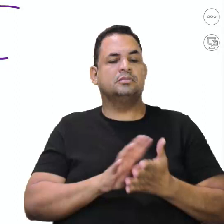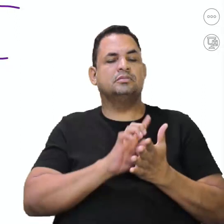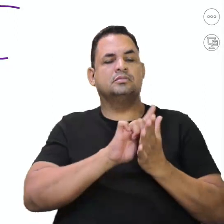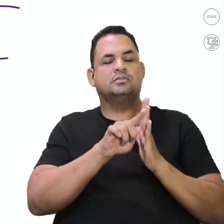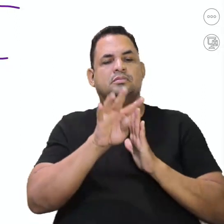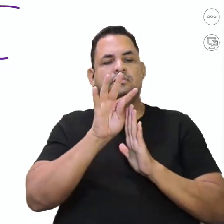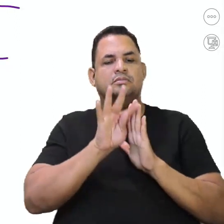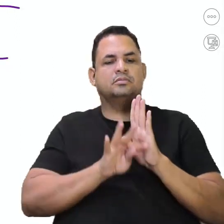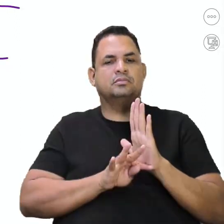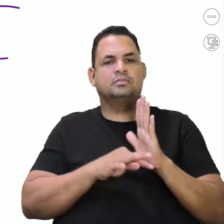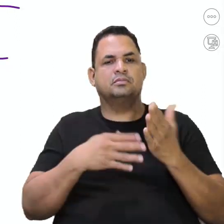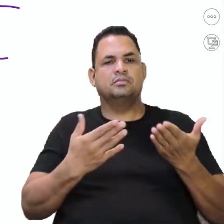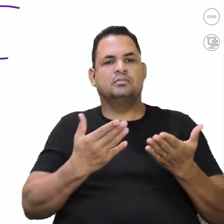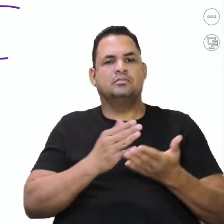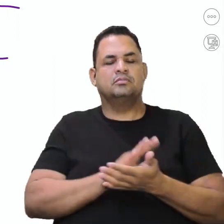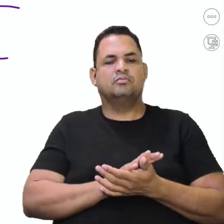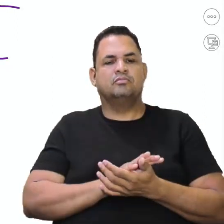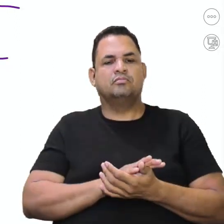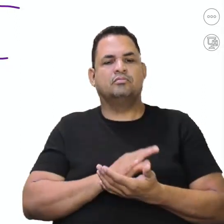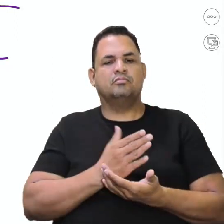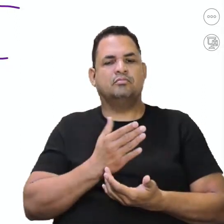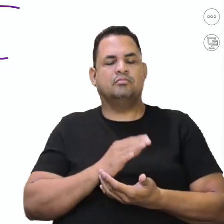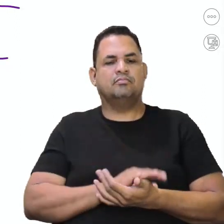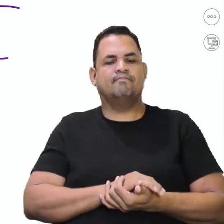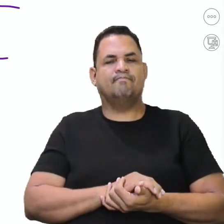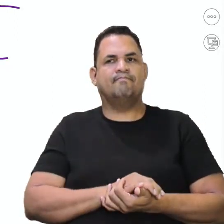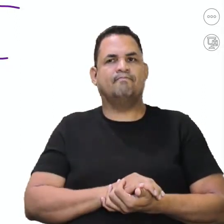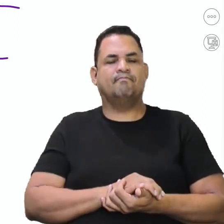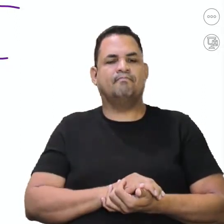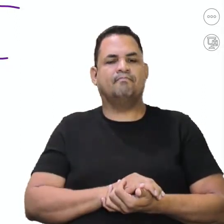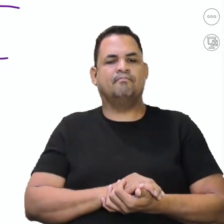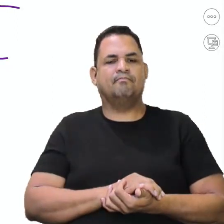gênero textual, comic strip, ele é essencialmente